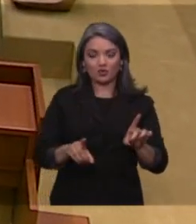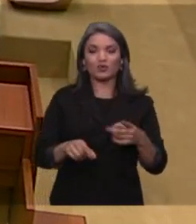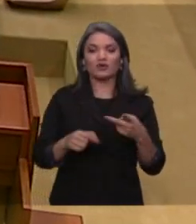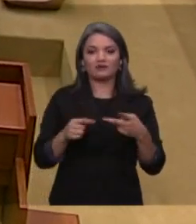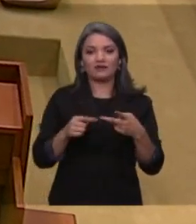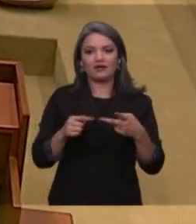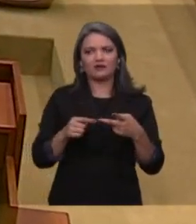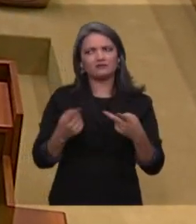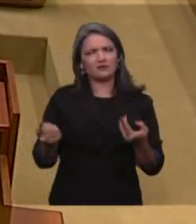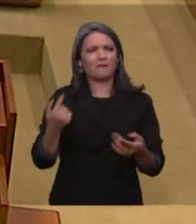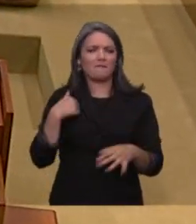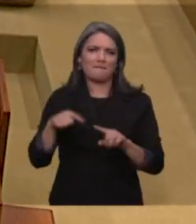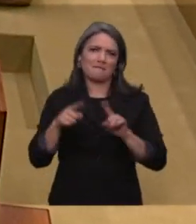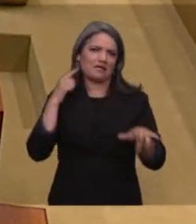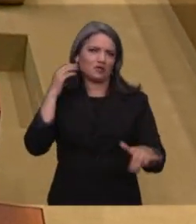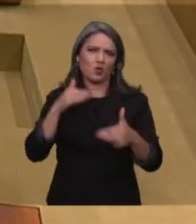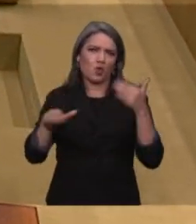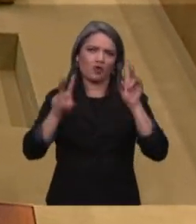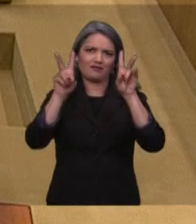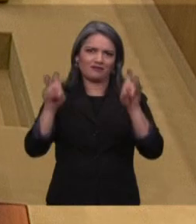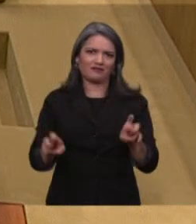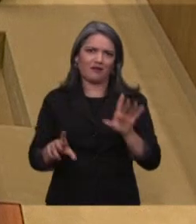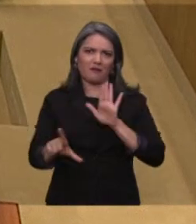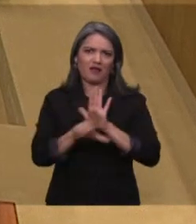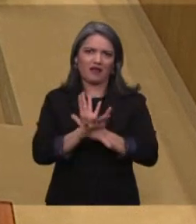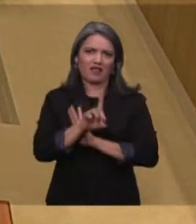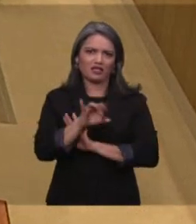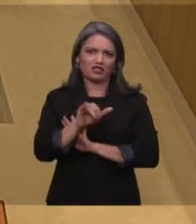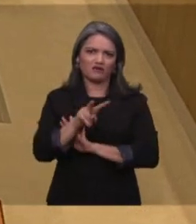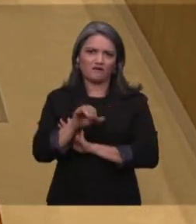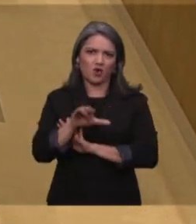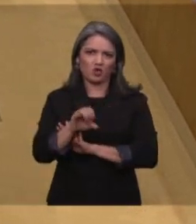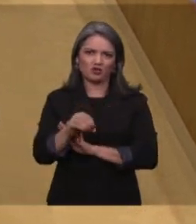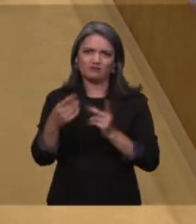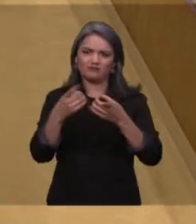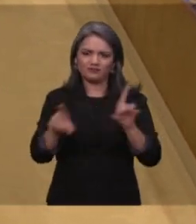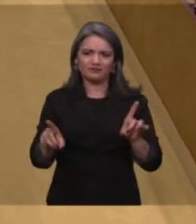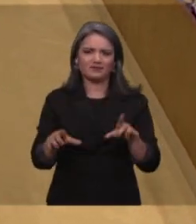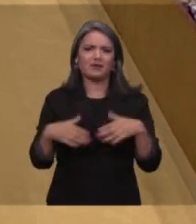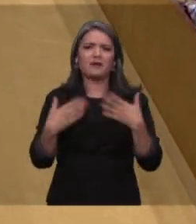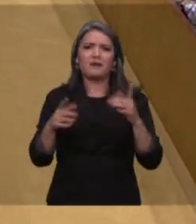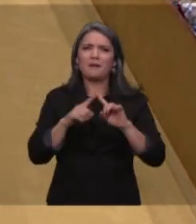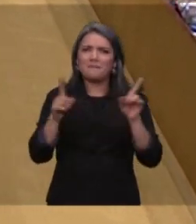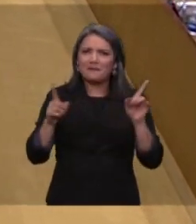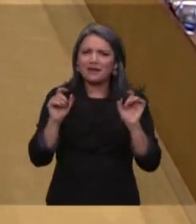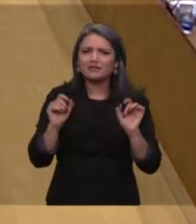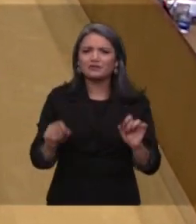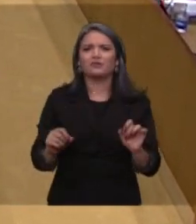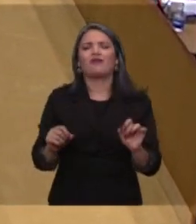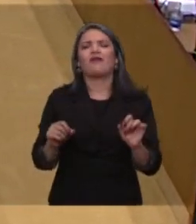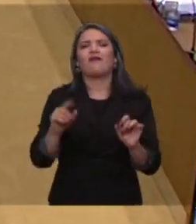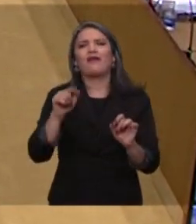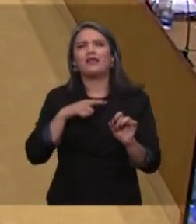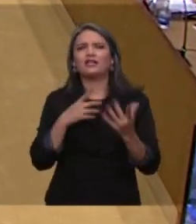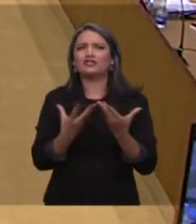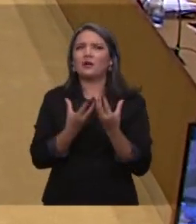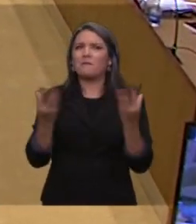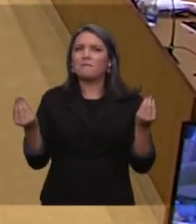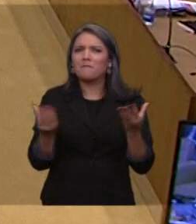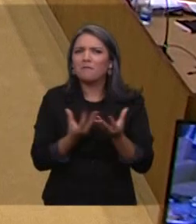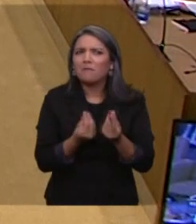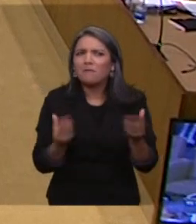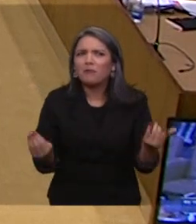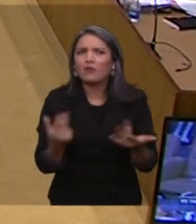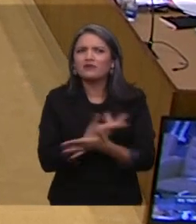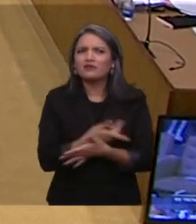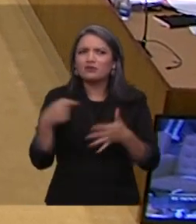chamada de Lei do Divórcio, porque era, na verdade, uma arca de Noé legislativa, tratava de muitos elementos na zoologia